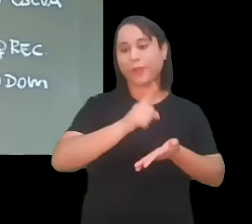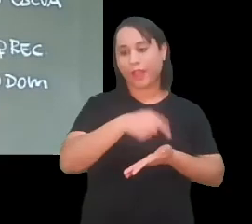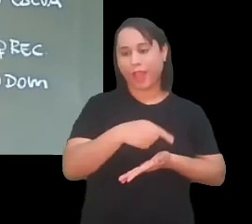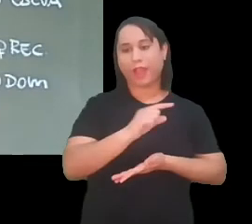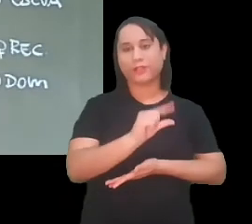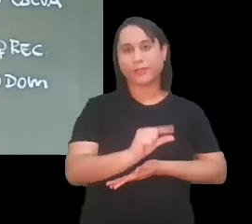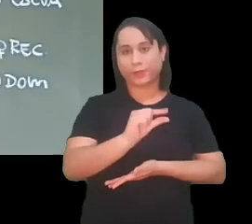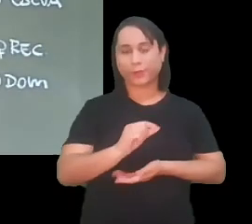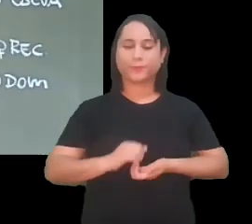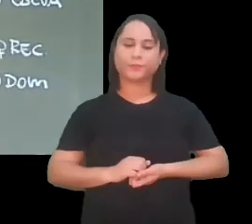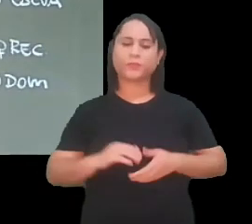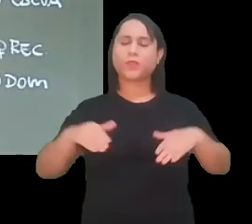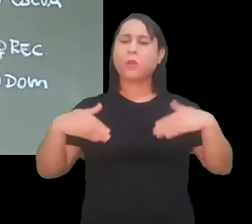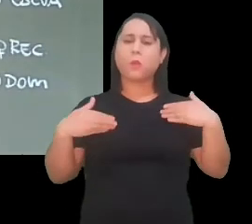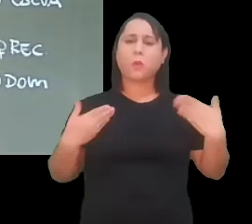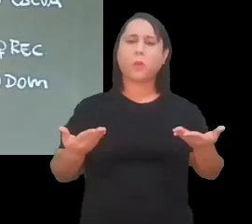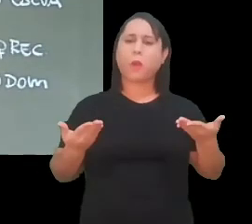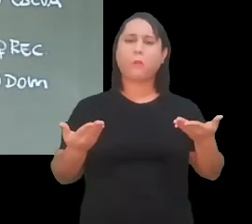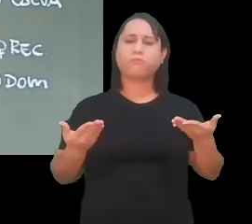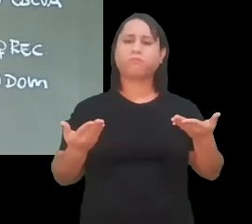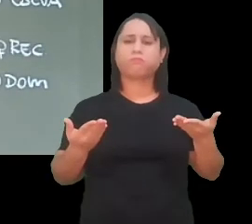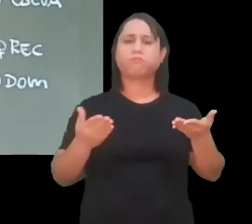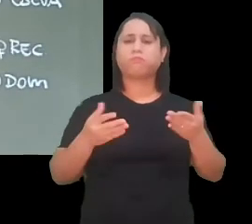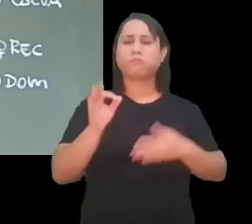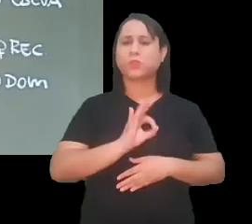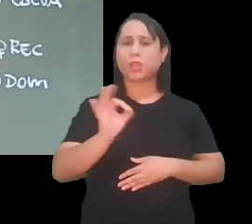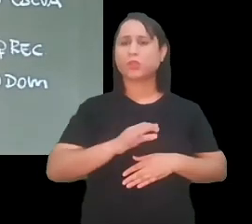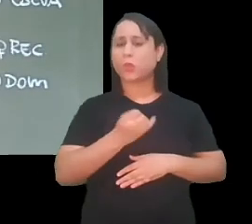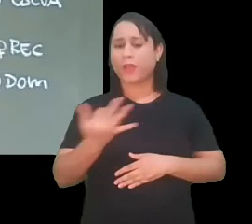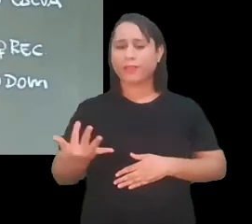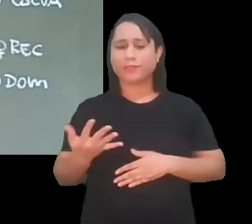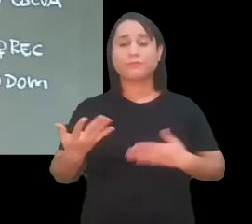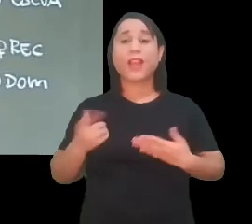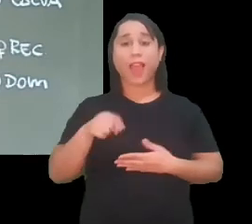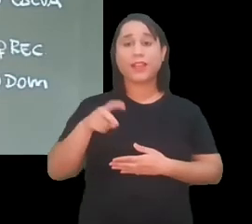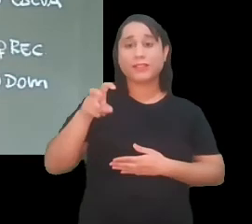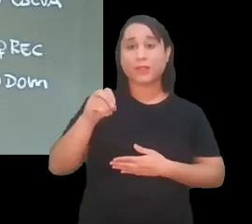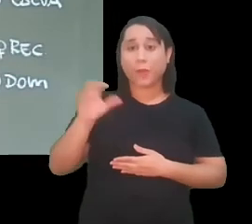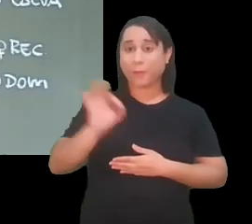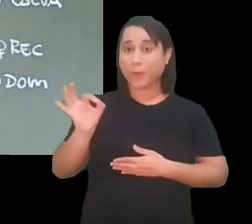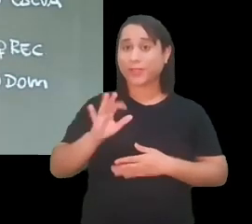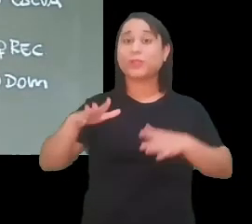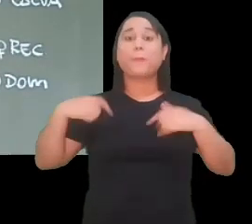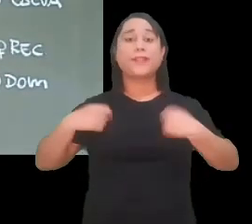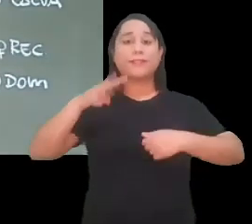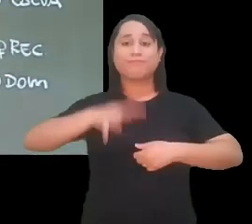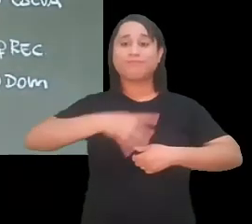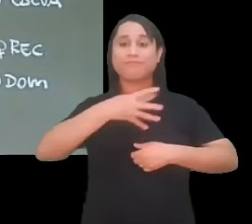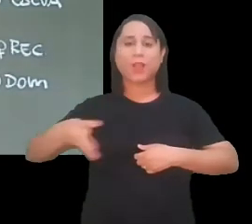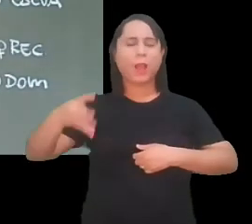a probabilidade do Leandro ser calvo? Já está dizendo no exercício, 50%. Mas a gente vai fazer o cruzamento aqui, ó. Então coloca aí,